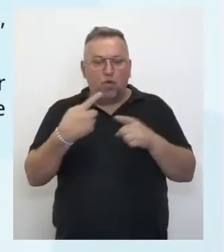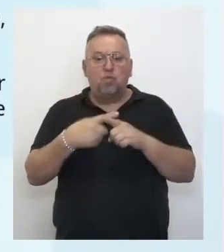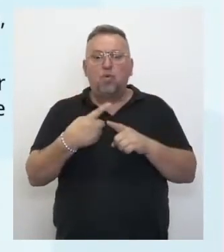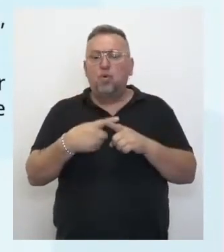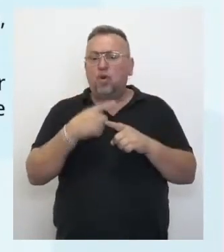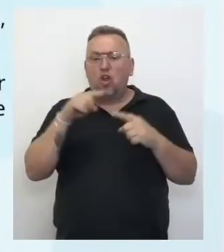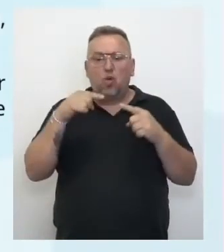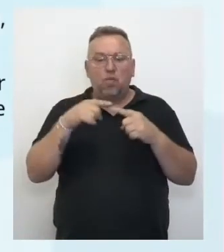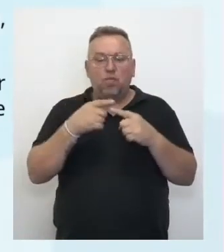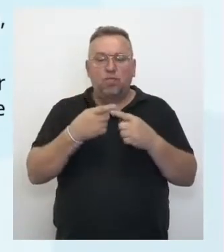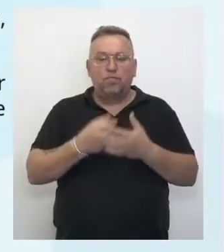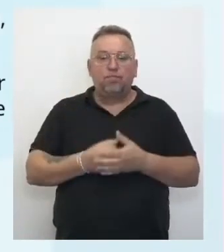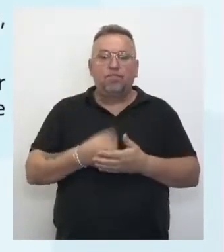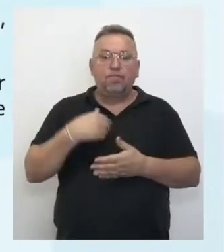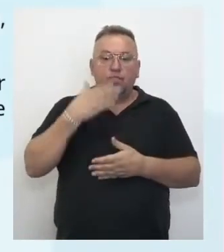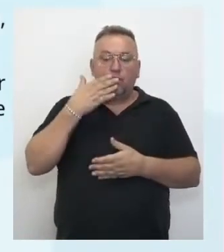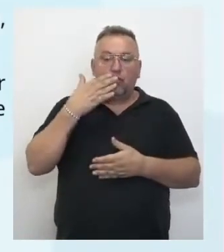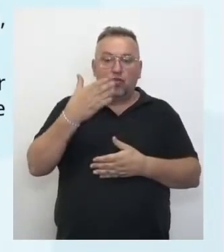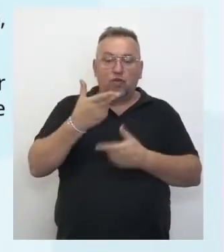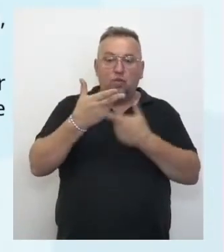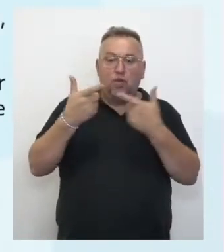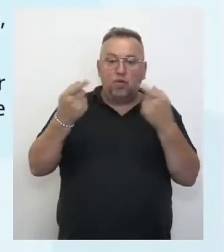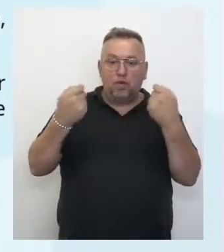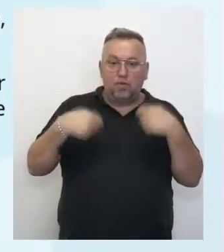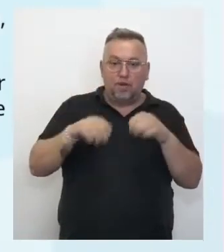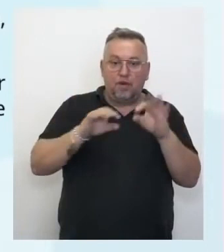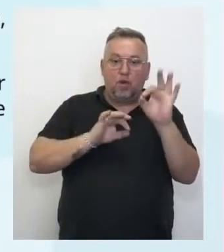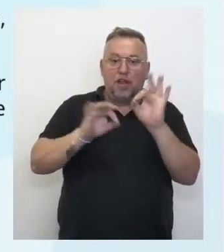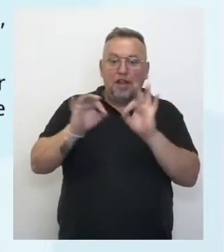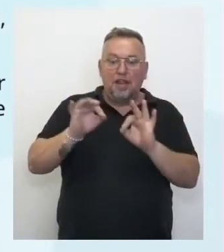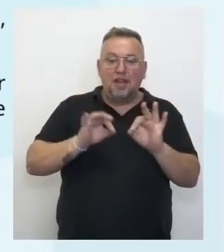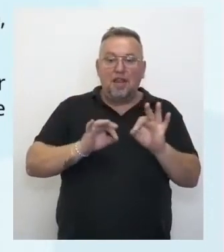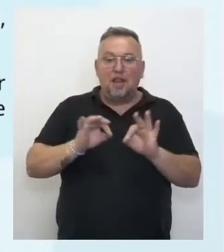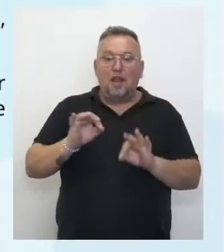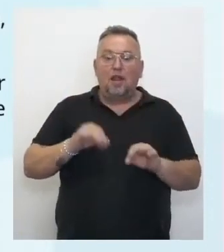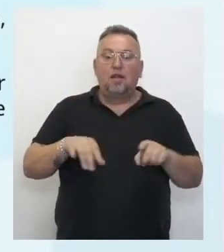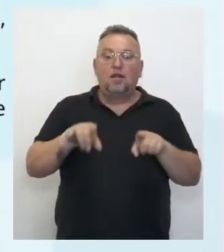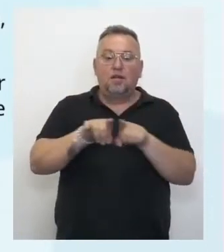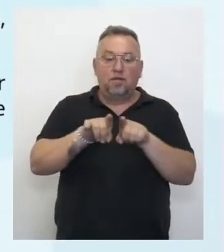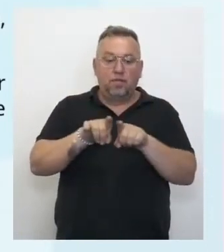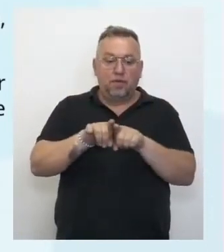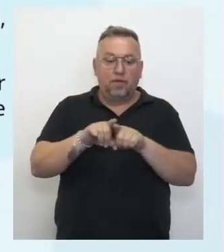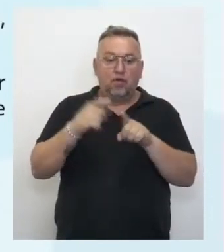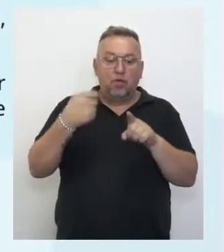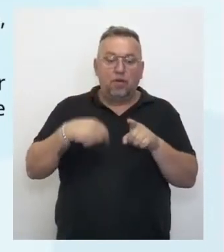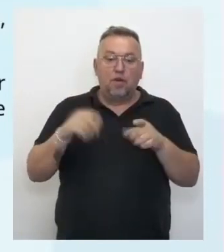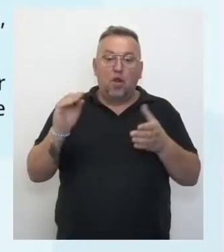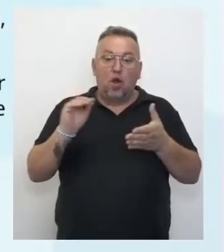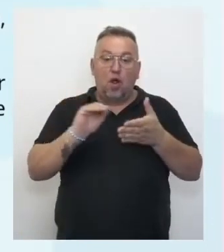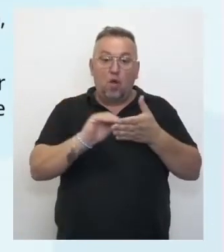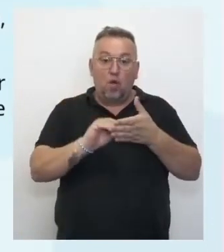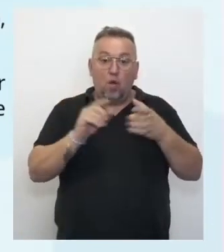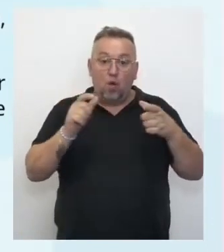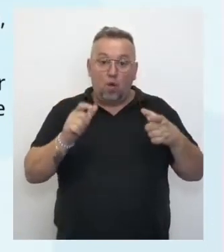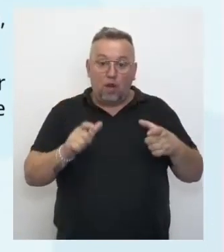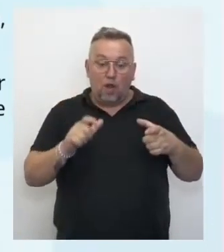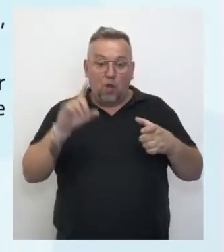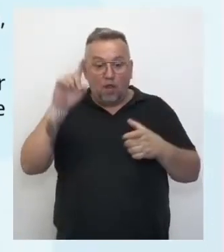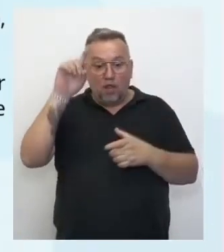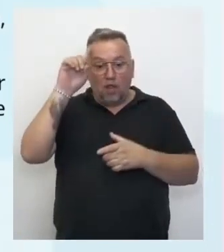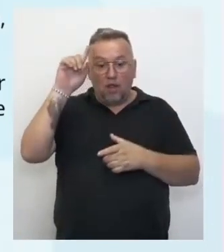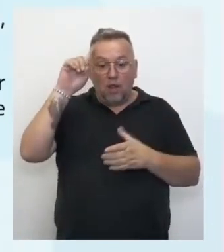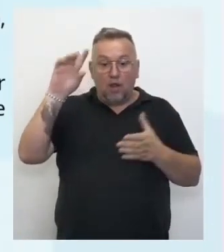solicitando aquilo, pedindo sobre alguma questão que precisa ser organizada e precisa também ter local,